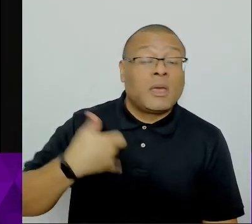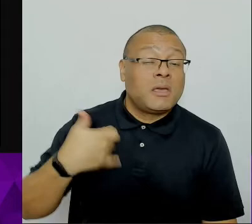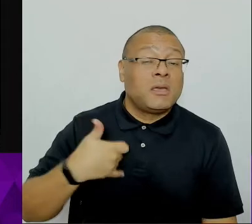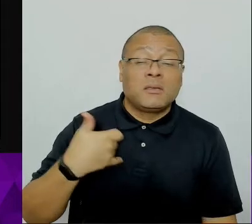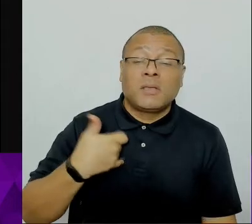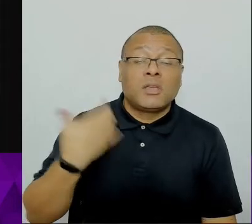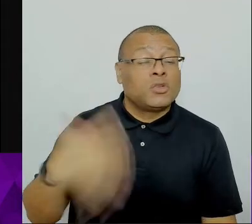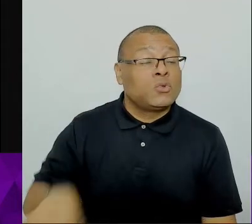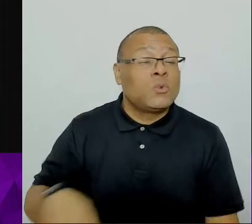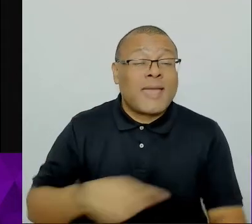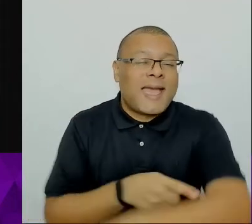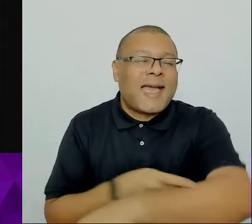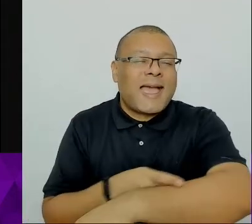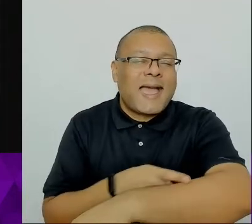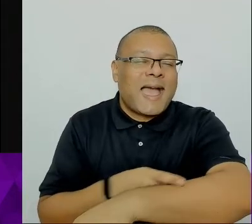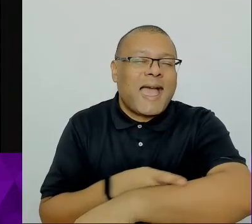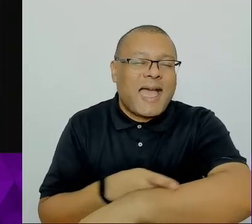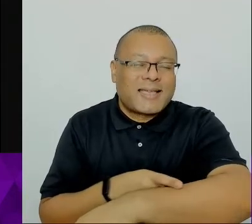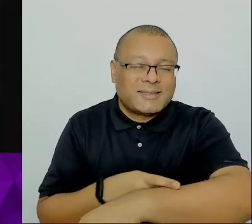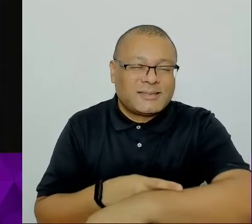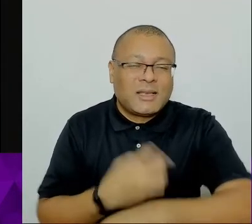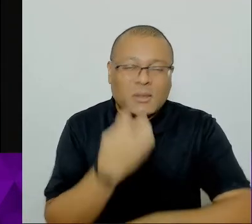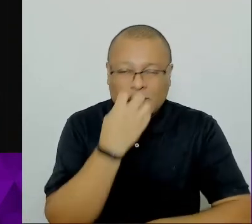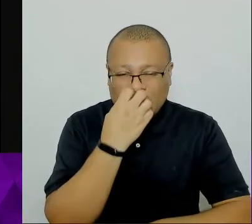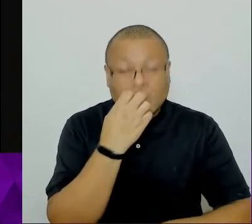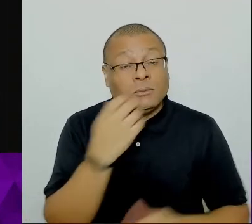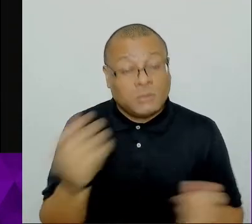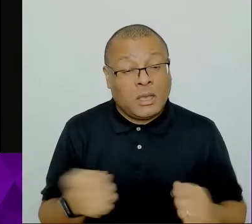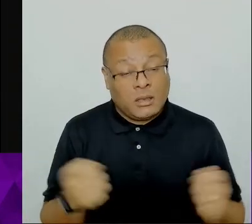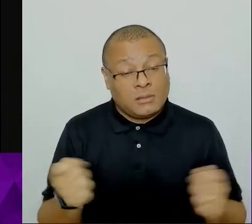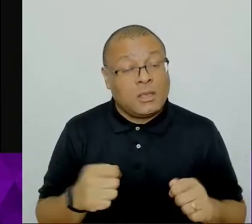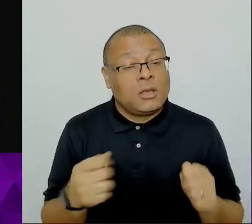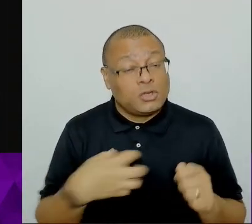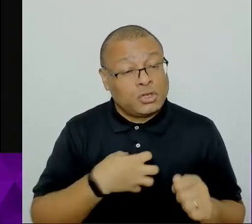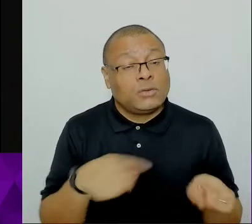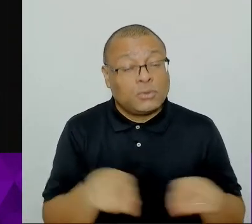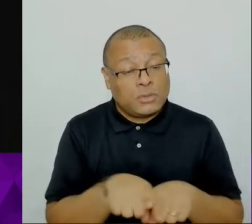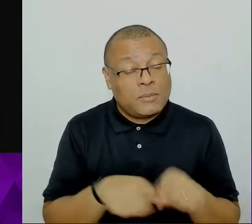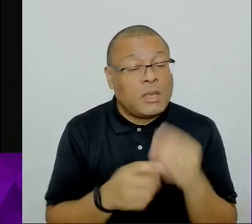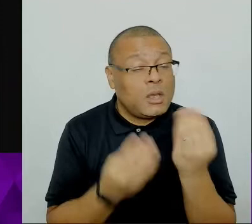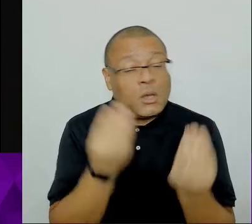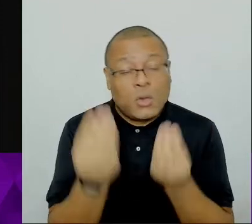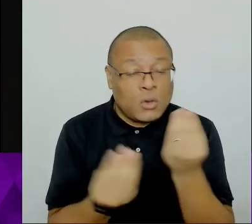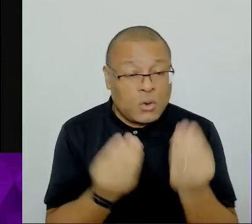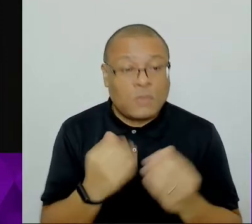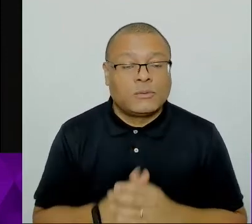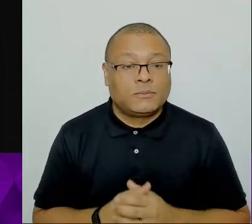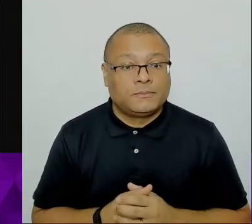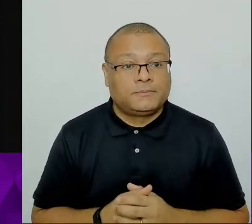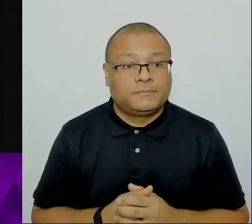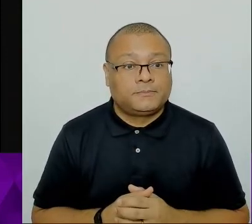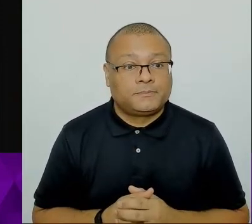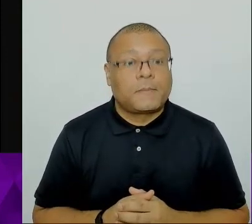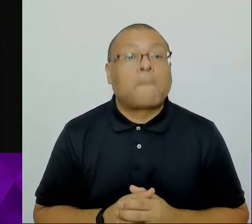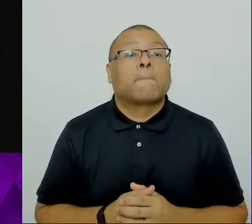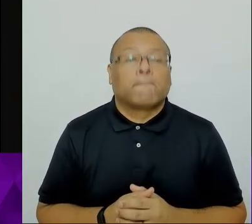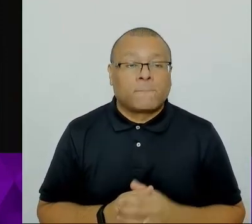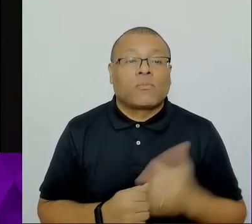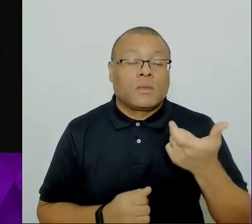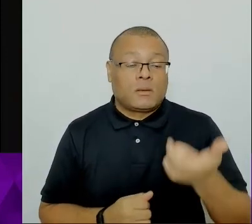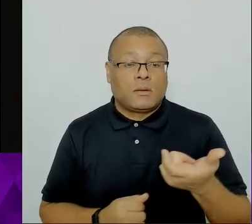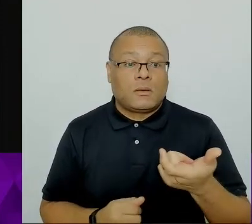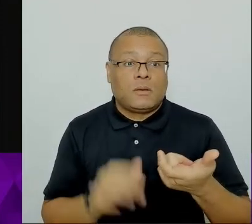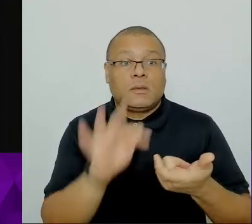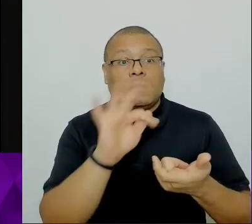trazer a raça. A gente consegue fornecer a ele uma forma de fazer isso. Como? Eu passo aqui